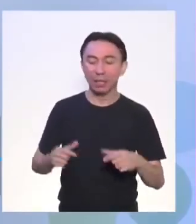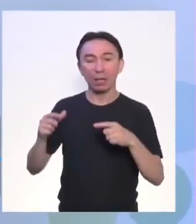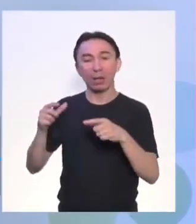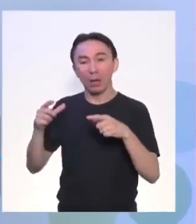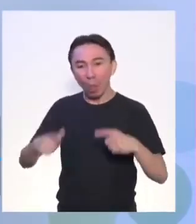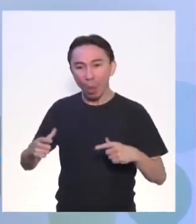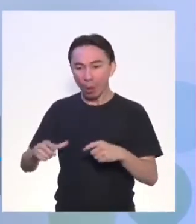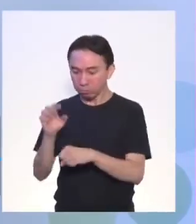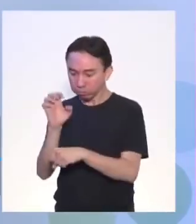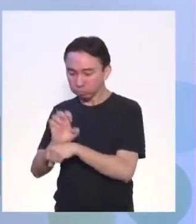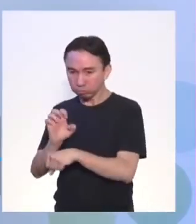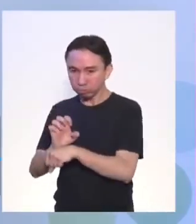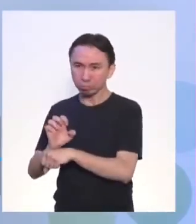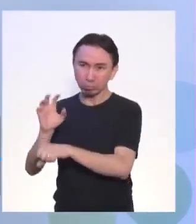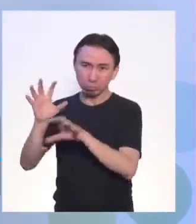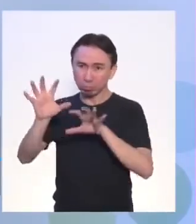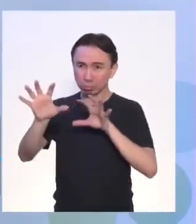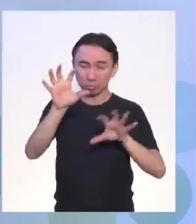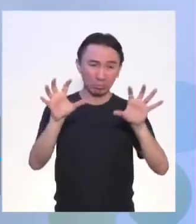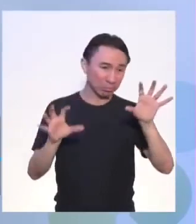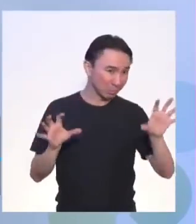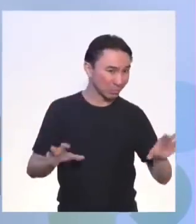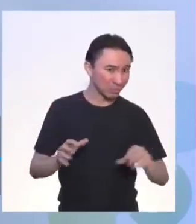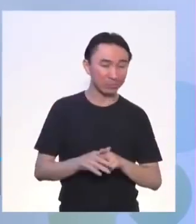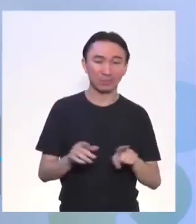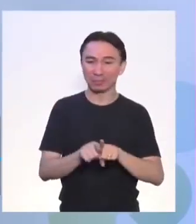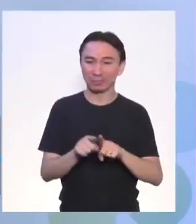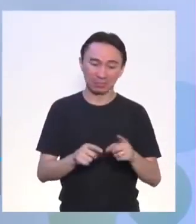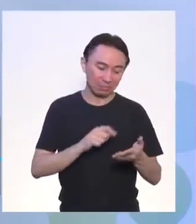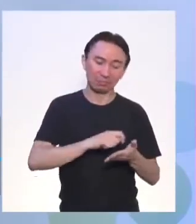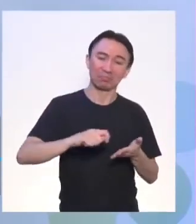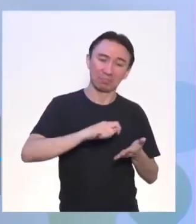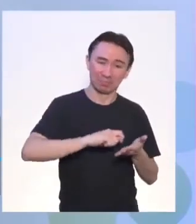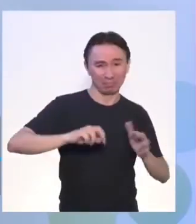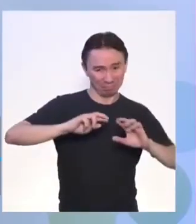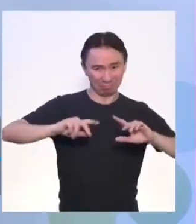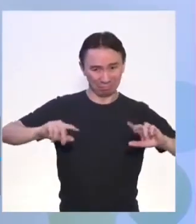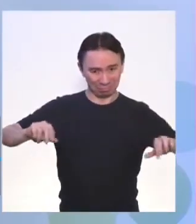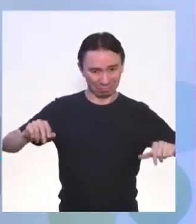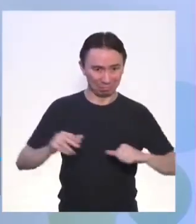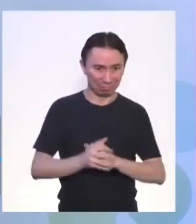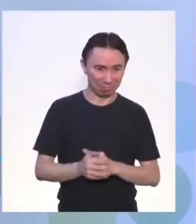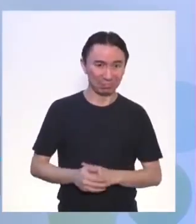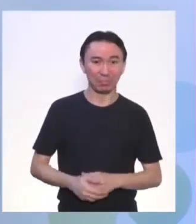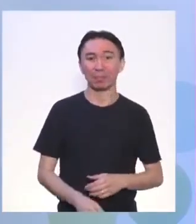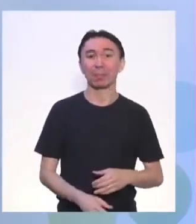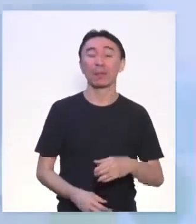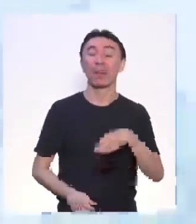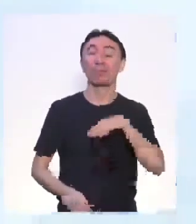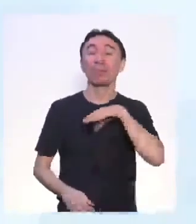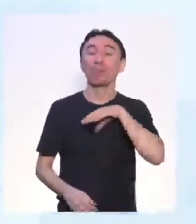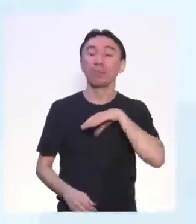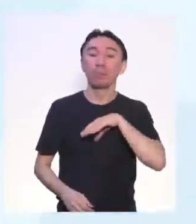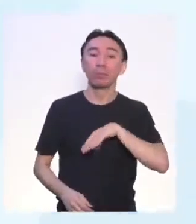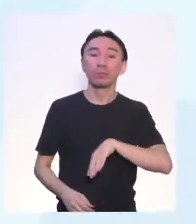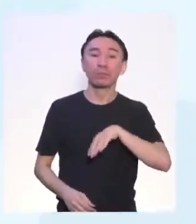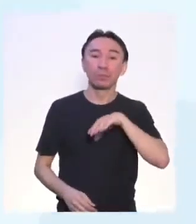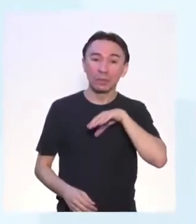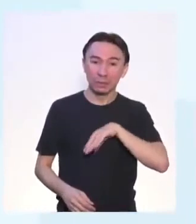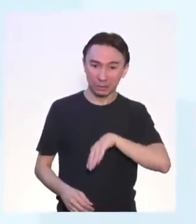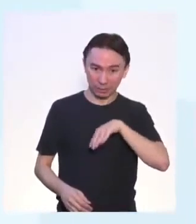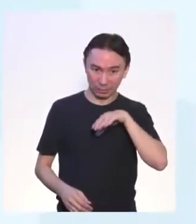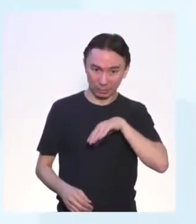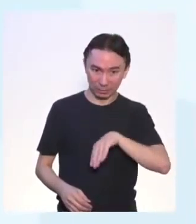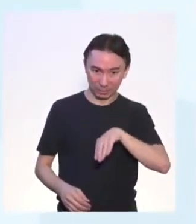na escrita e por aí vai, tá bom? Então, temos aí portugueses, né? Coloquei entre